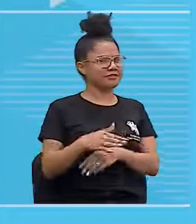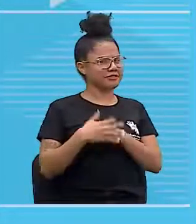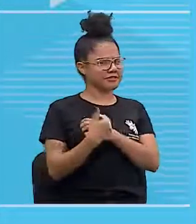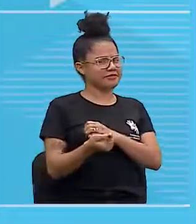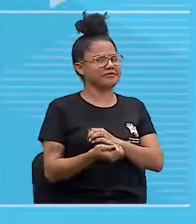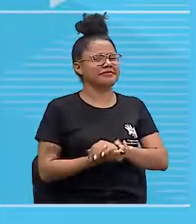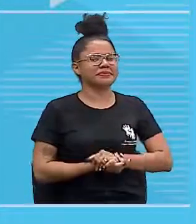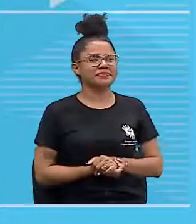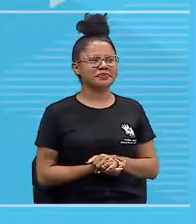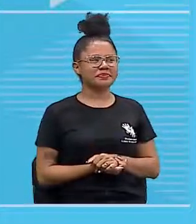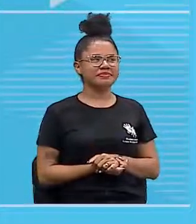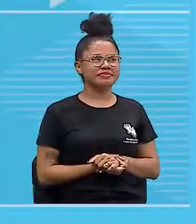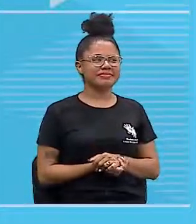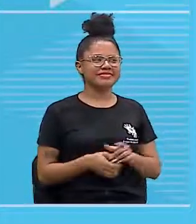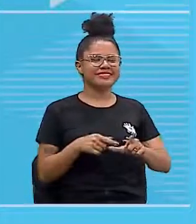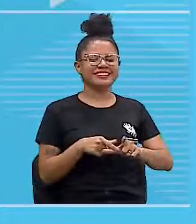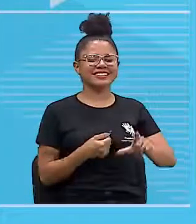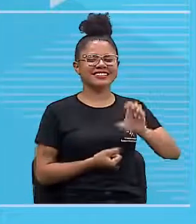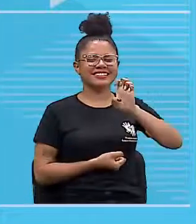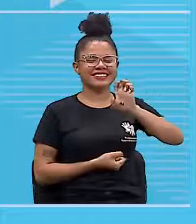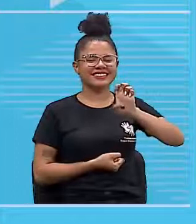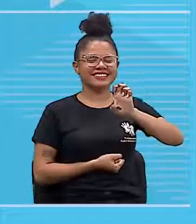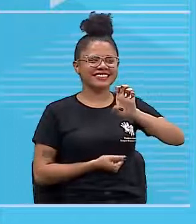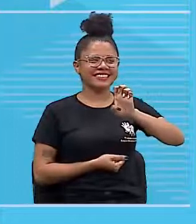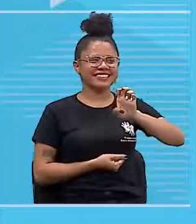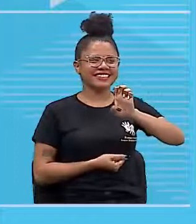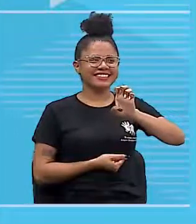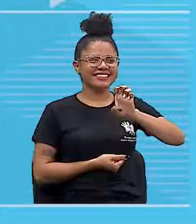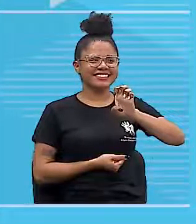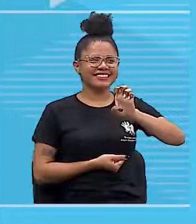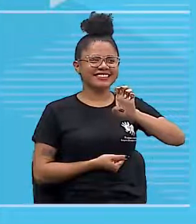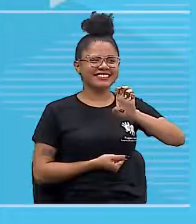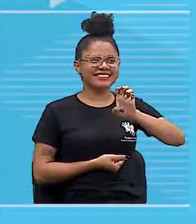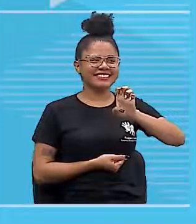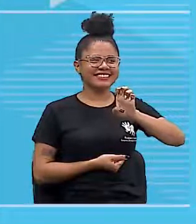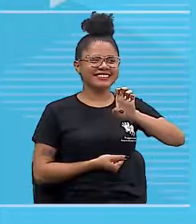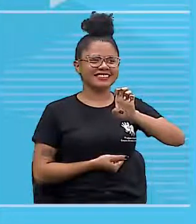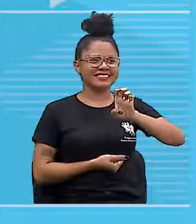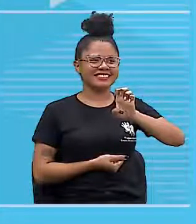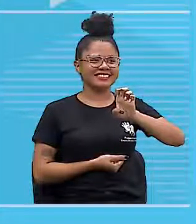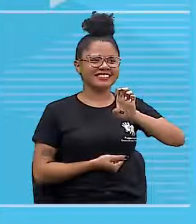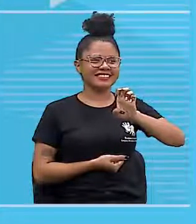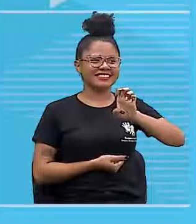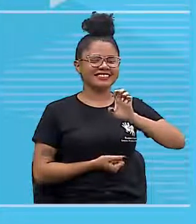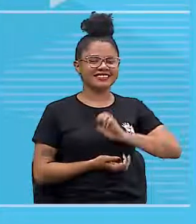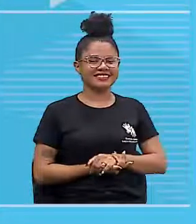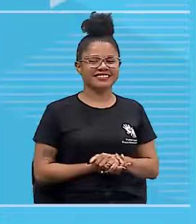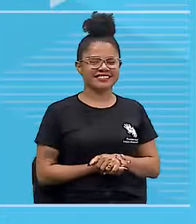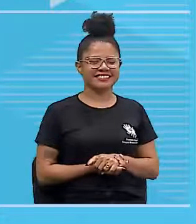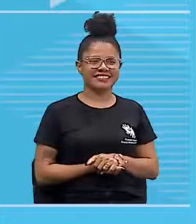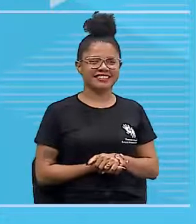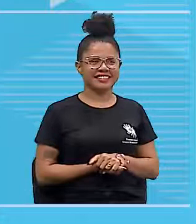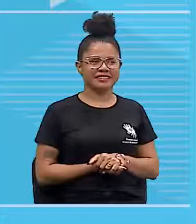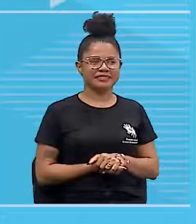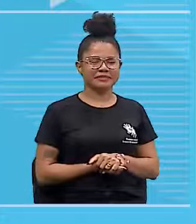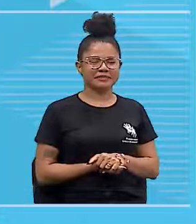viu letra e galera apesar da transferência das unidades de produção para o interior